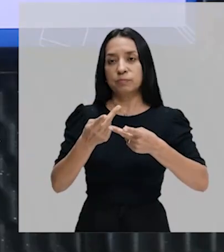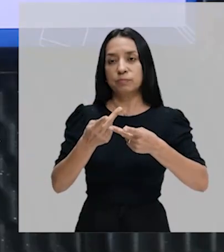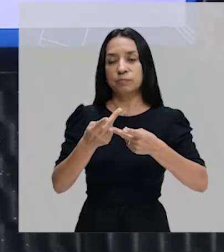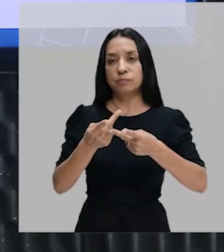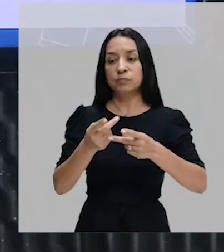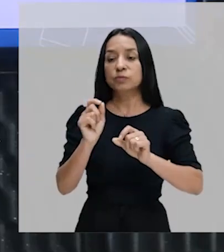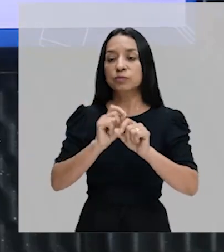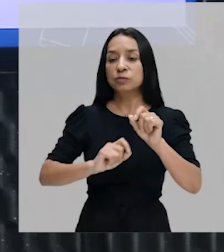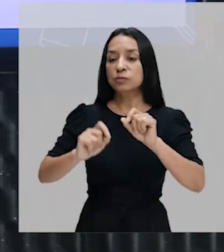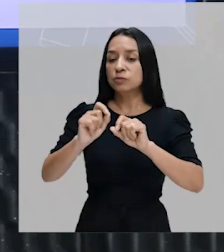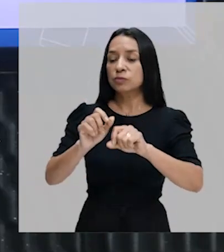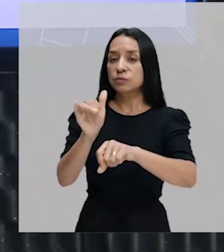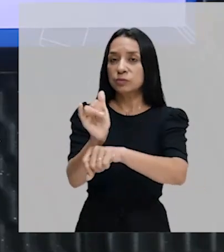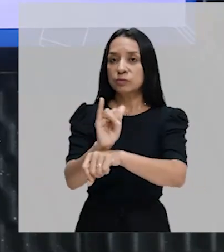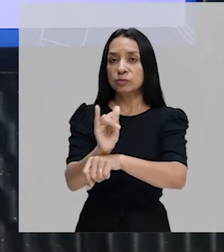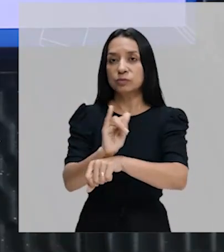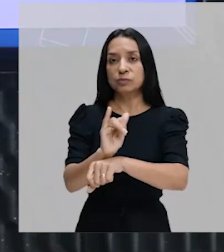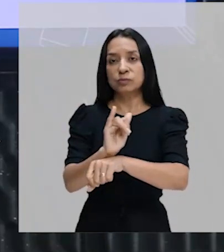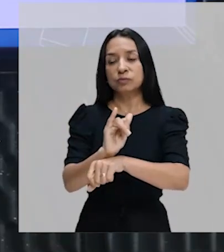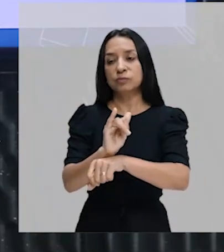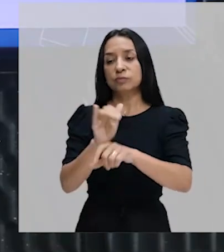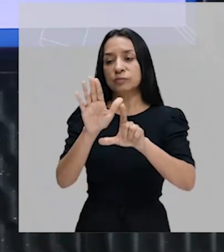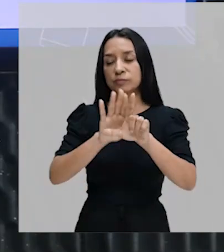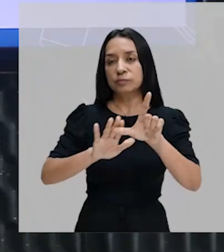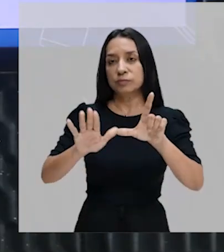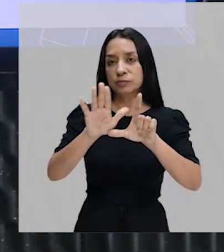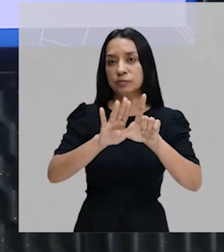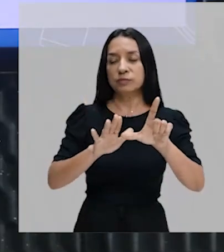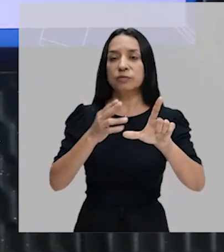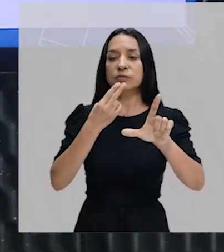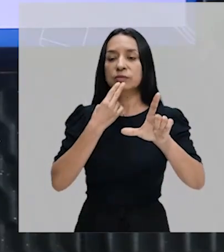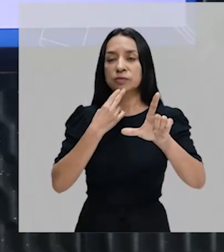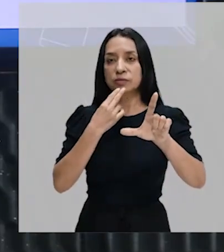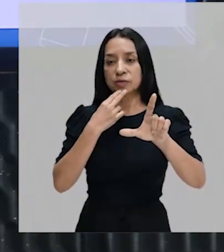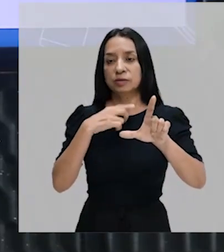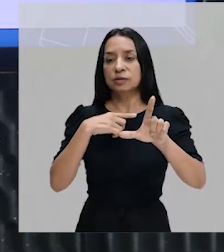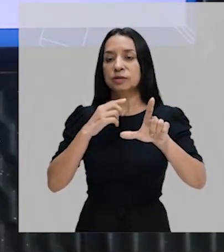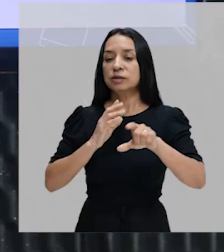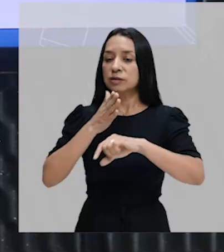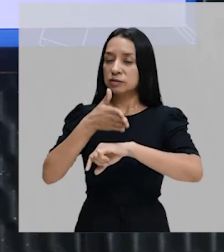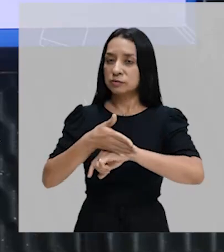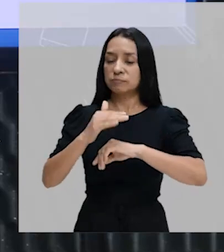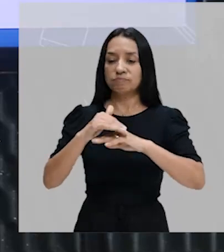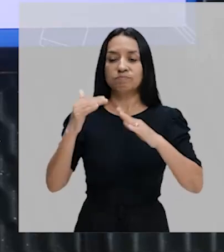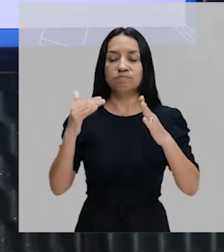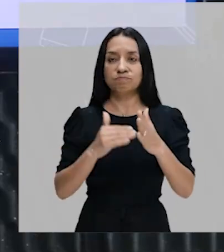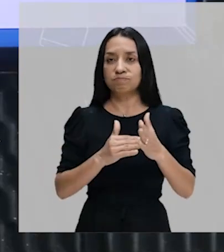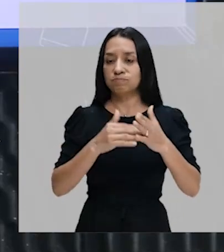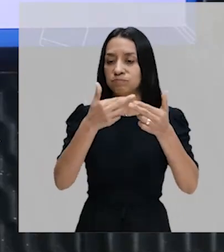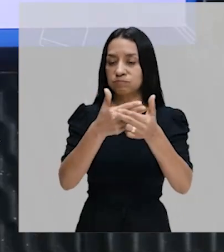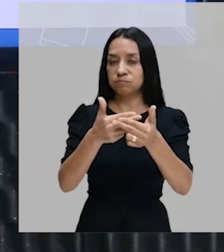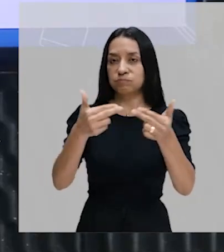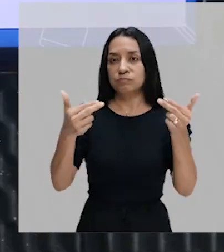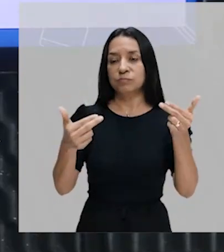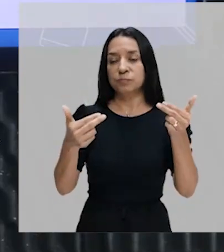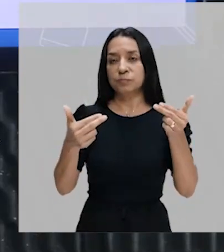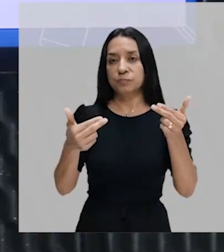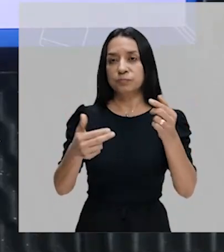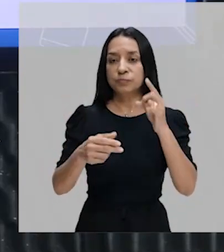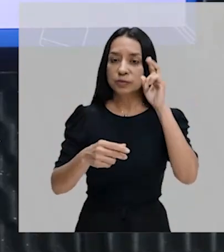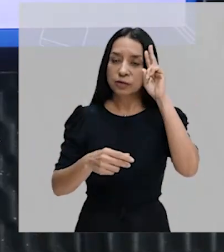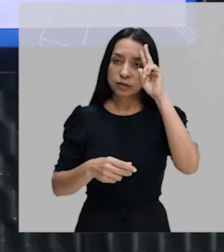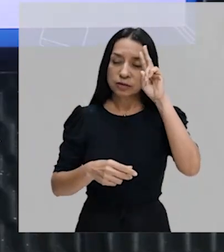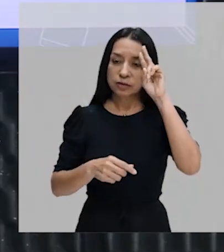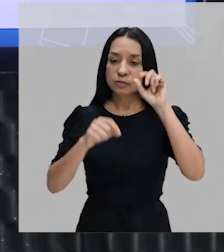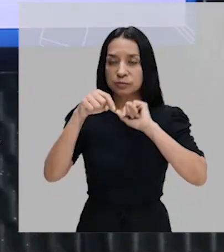canal oficial, né, no YouTube, Plataforma Gonçalves Dias. Lá você vai ter acesso a todo o material. Lembra, aqui,